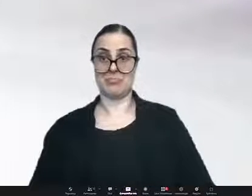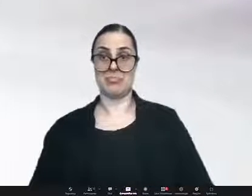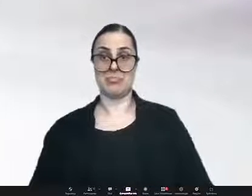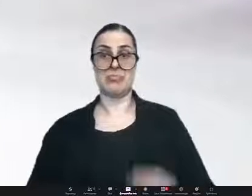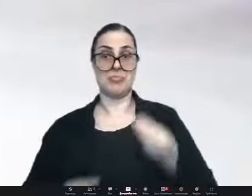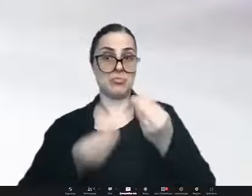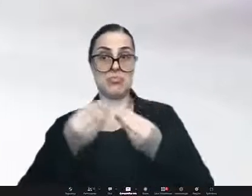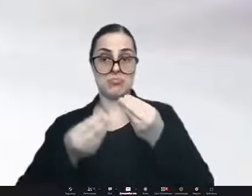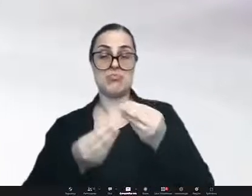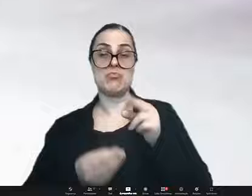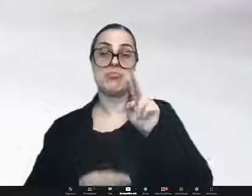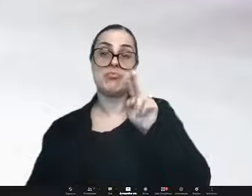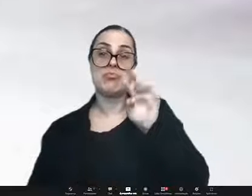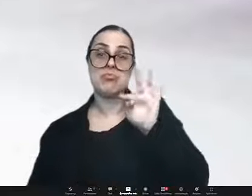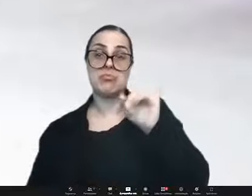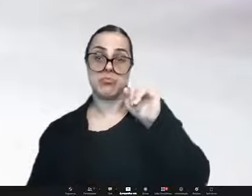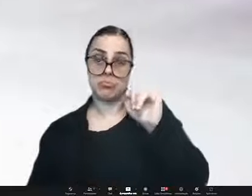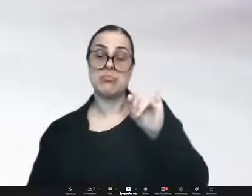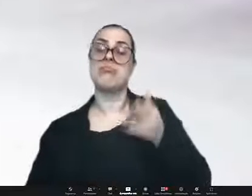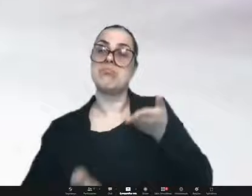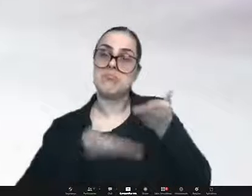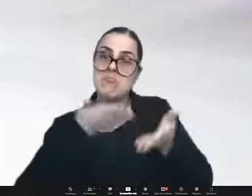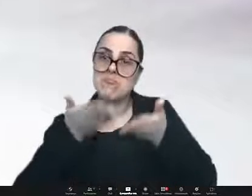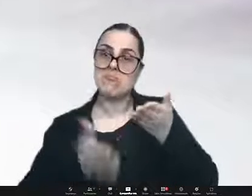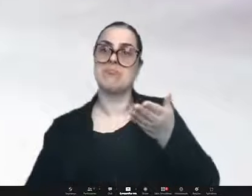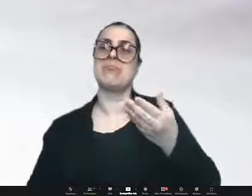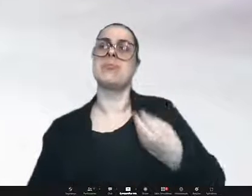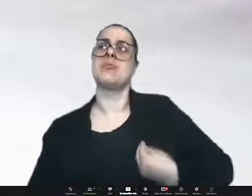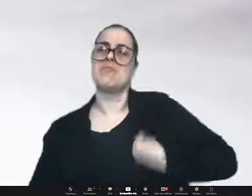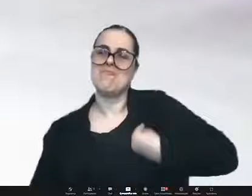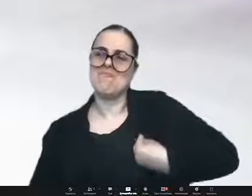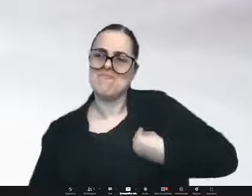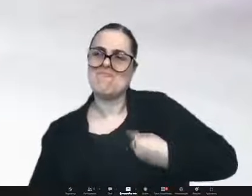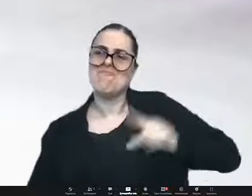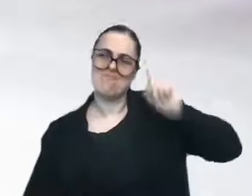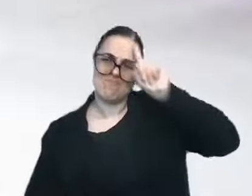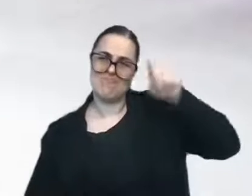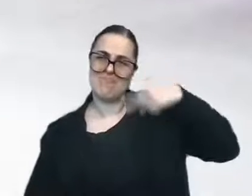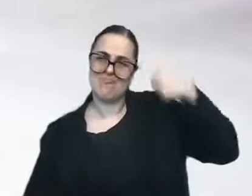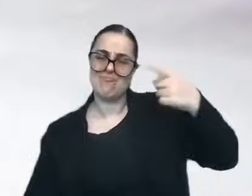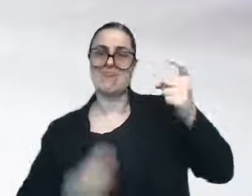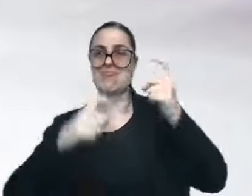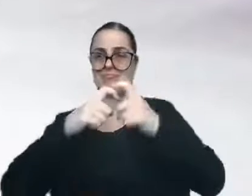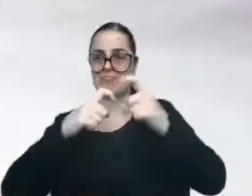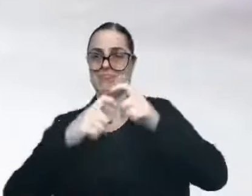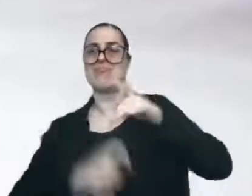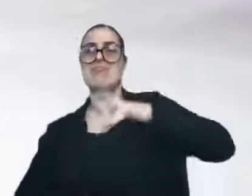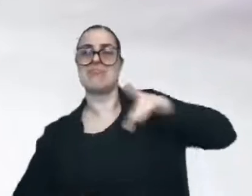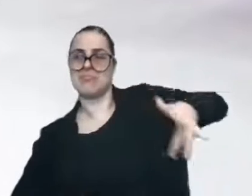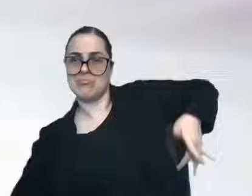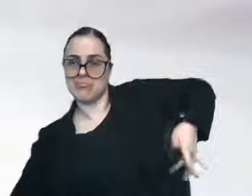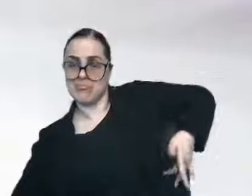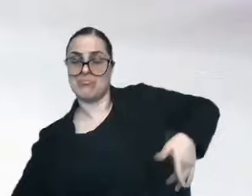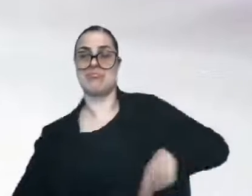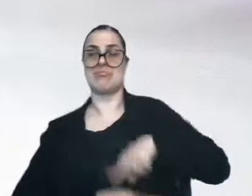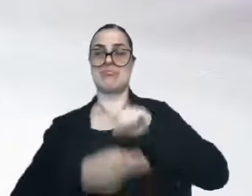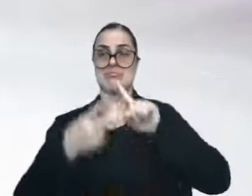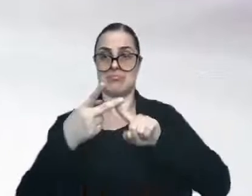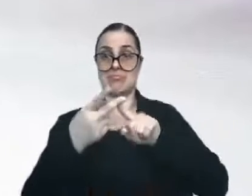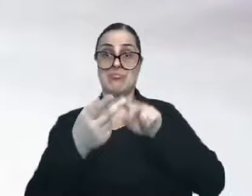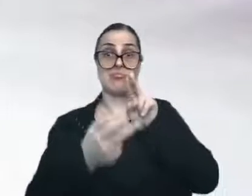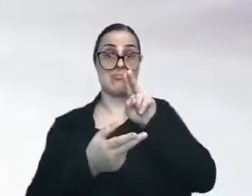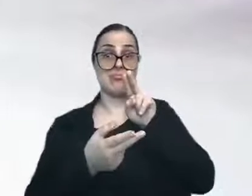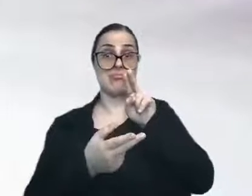intensiva é algo presente todo dia na vida do nefrologista e do intensivista. Praticamente 100% dos nossos pacientes, em